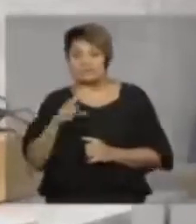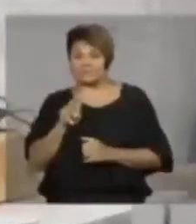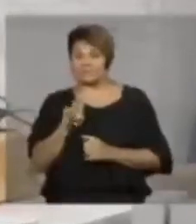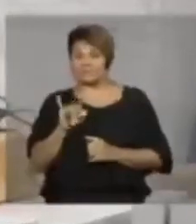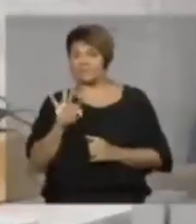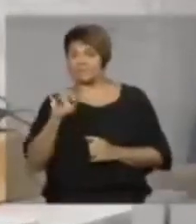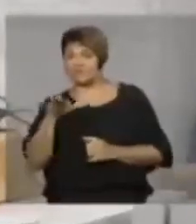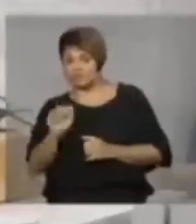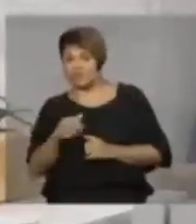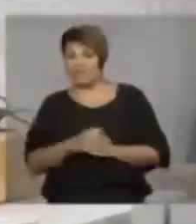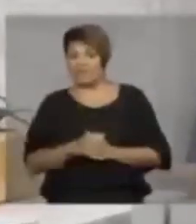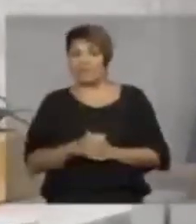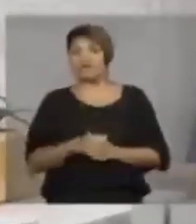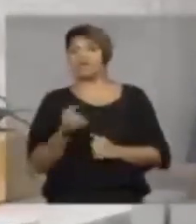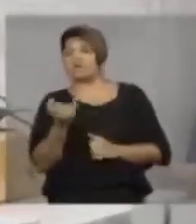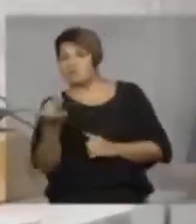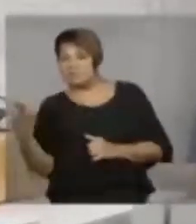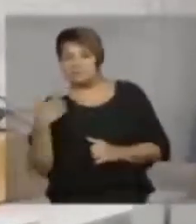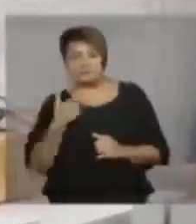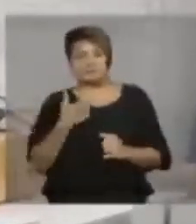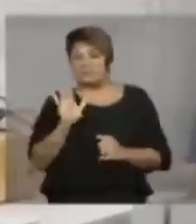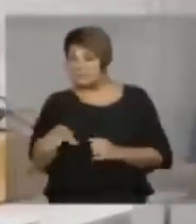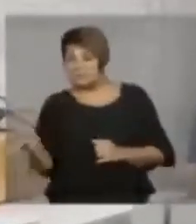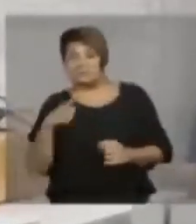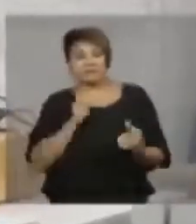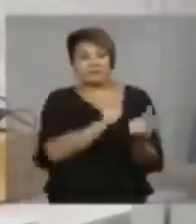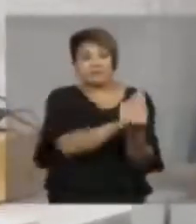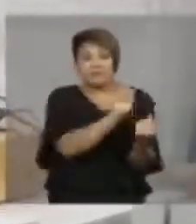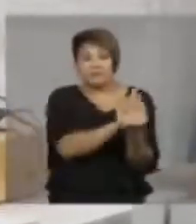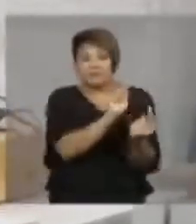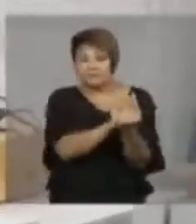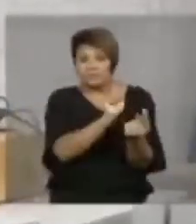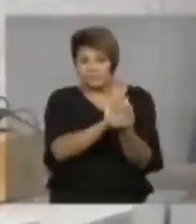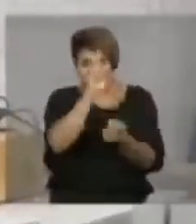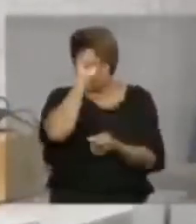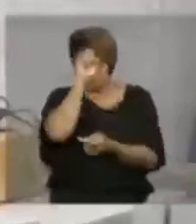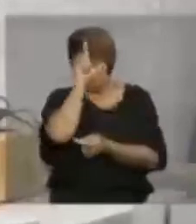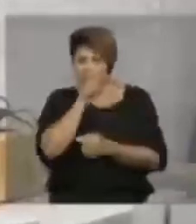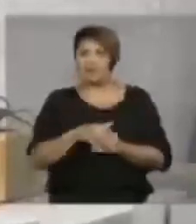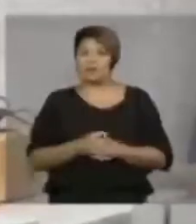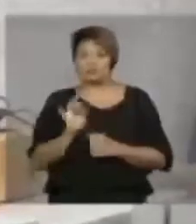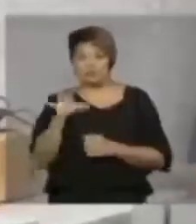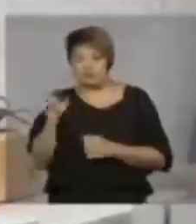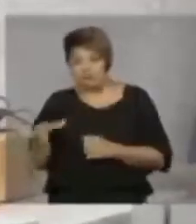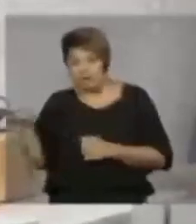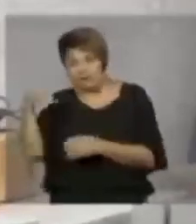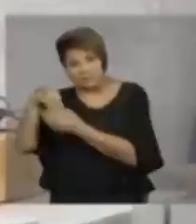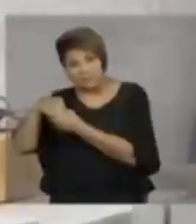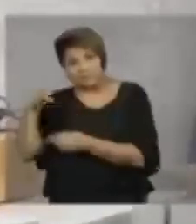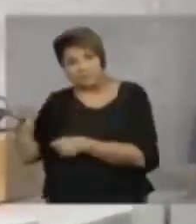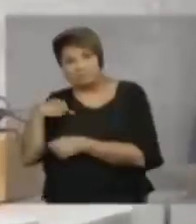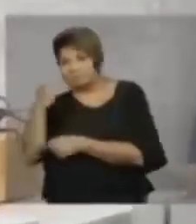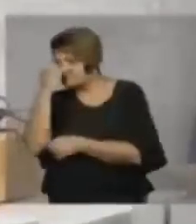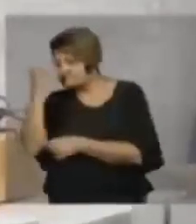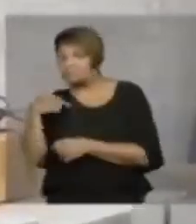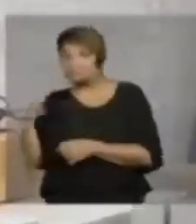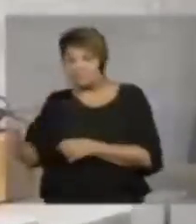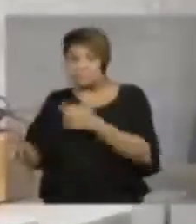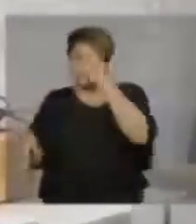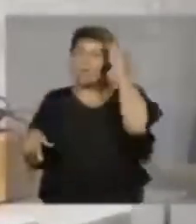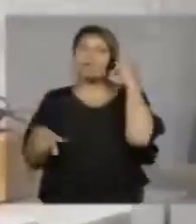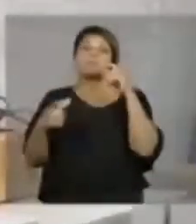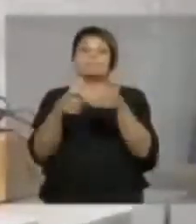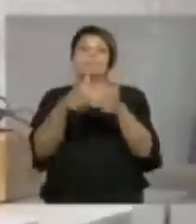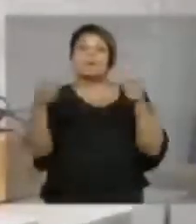vítimas, o número de crianças atendidas, vítimas fatais de acidentes domésticos, é maior do que o número de